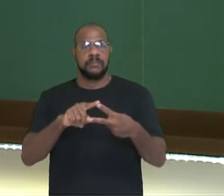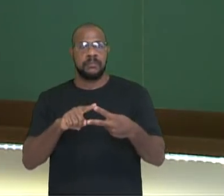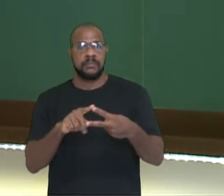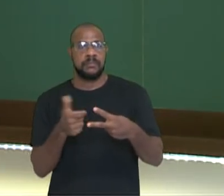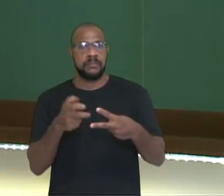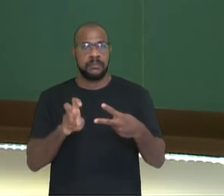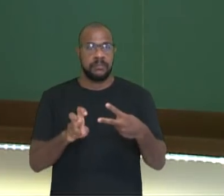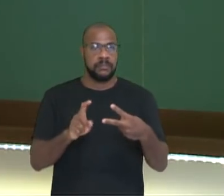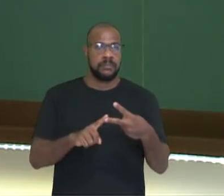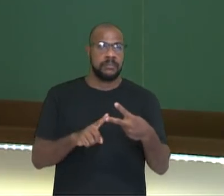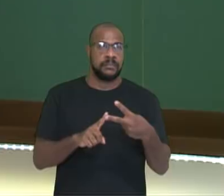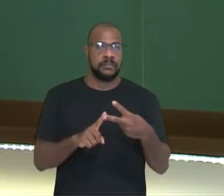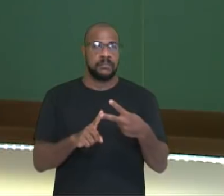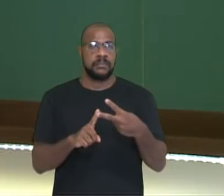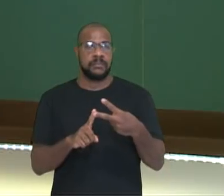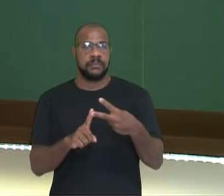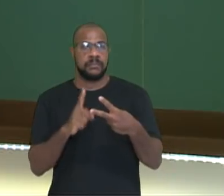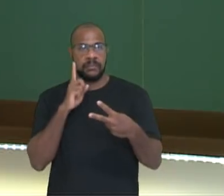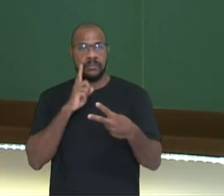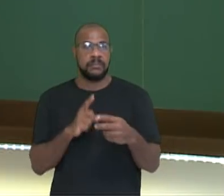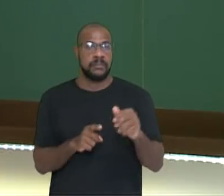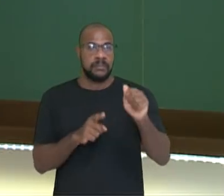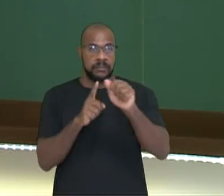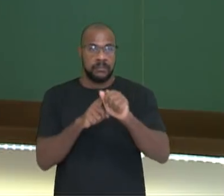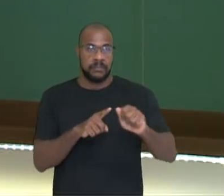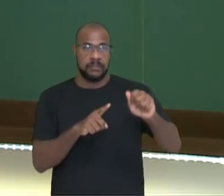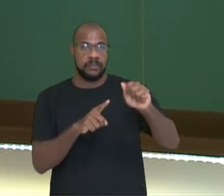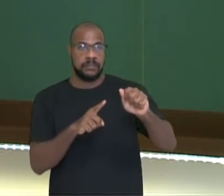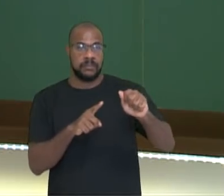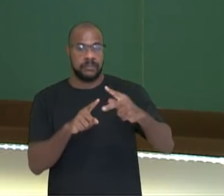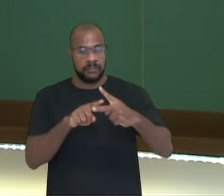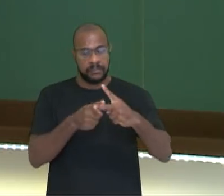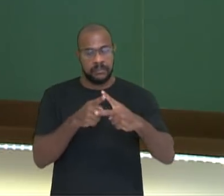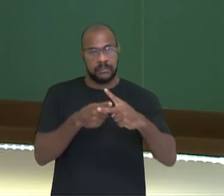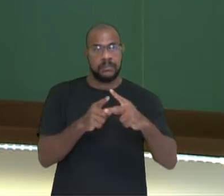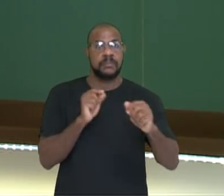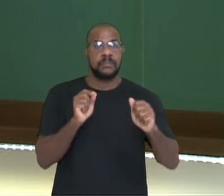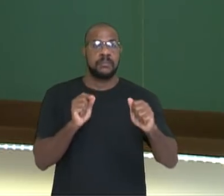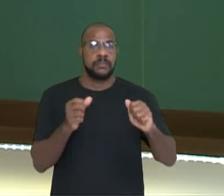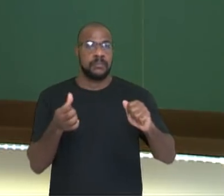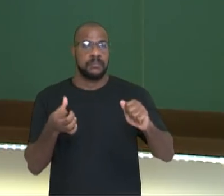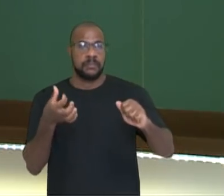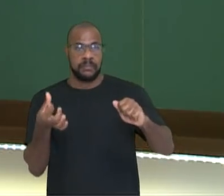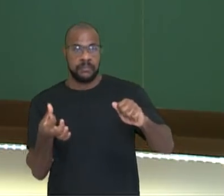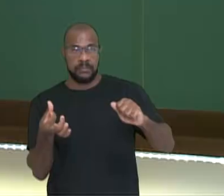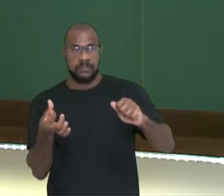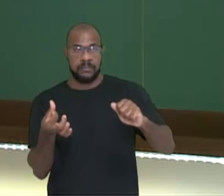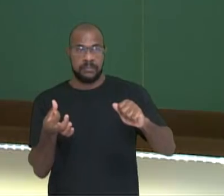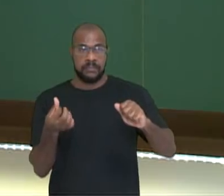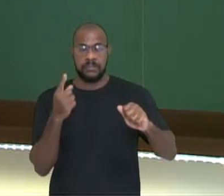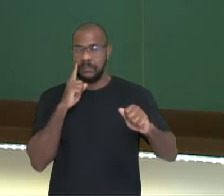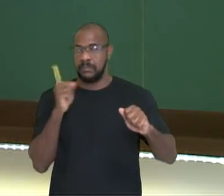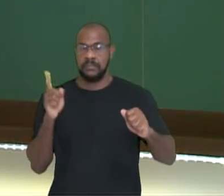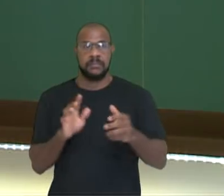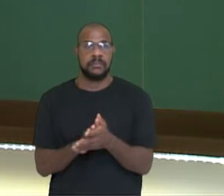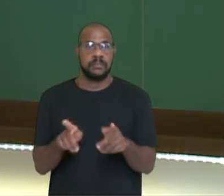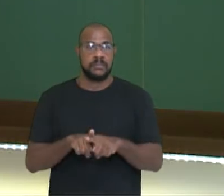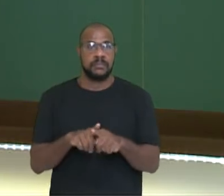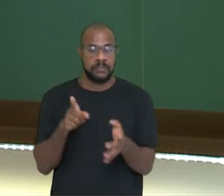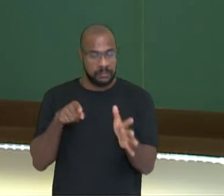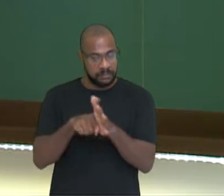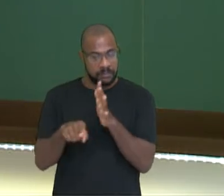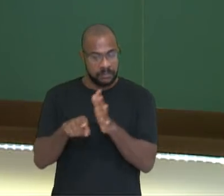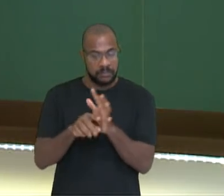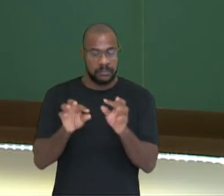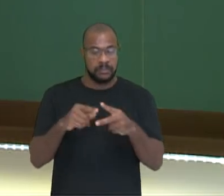centímetros, o ângulo 60 e o comprimento do arco. Lembra que a pergunta é qual é o comprimento do arco? Que